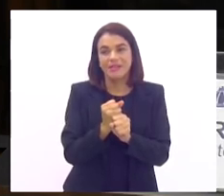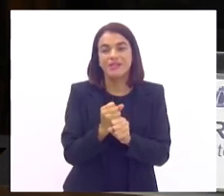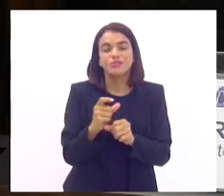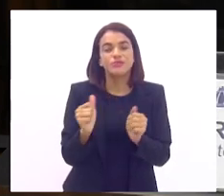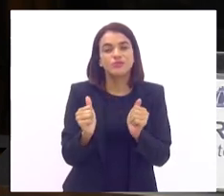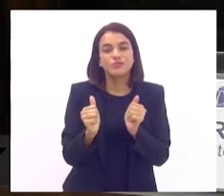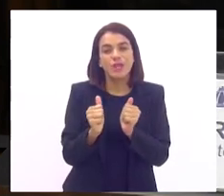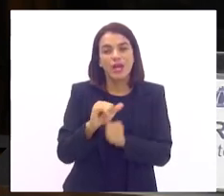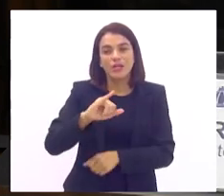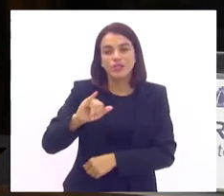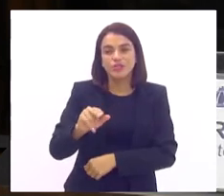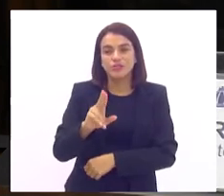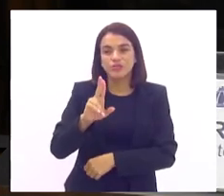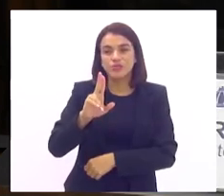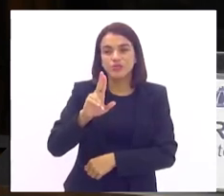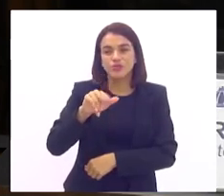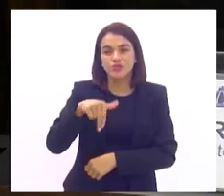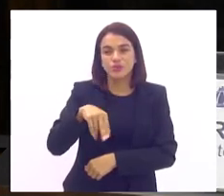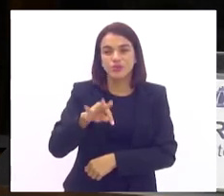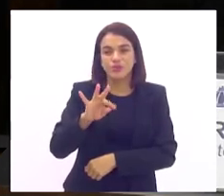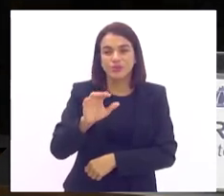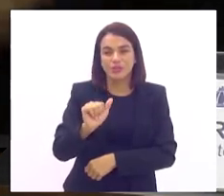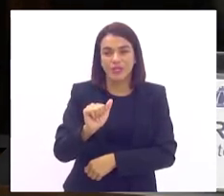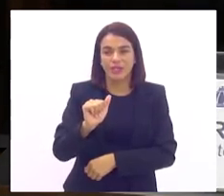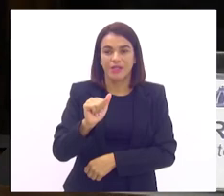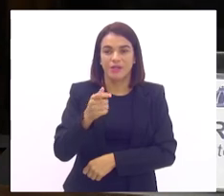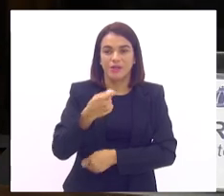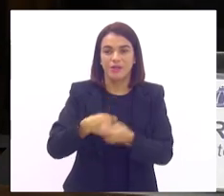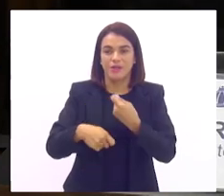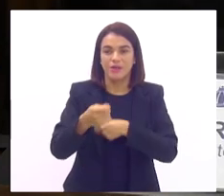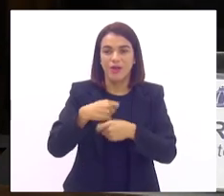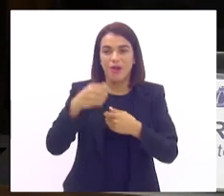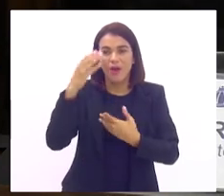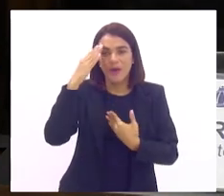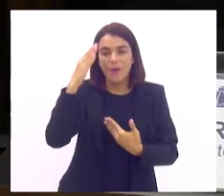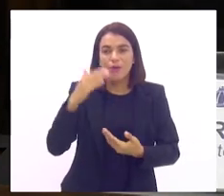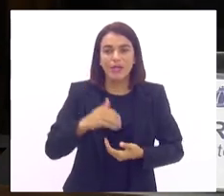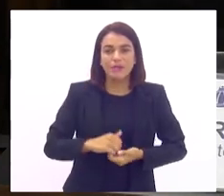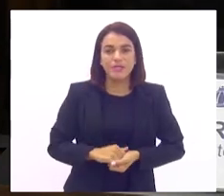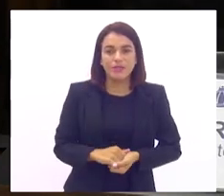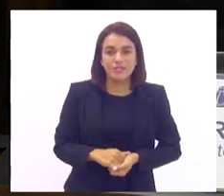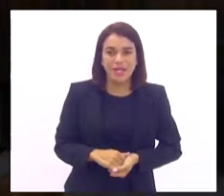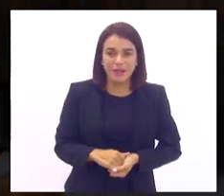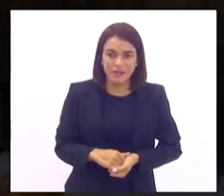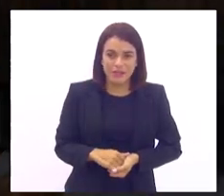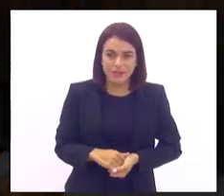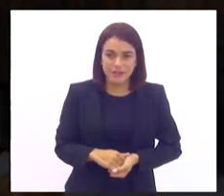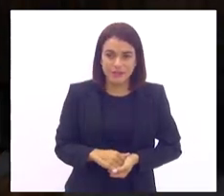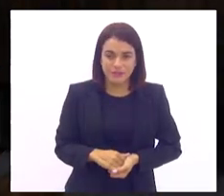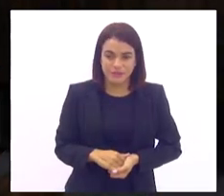Junta Comercial, nós estamos sempre de portas abertas a vocês todos. O meu muito obrigado.